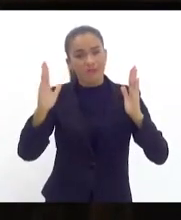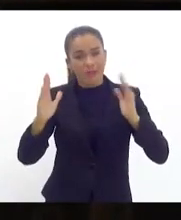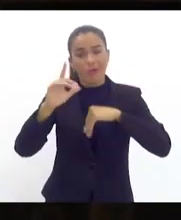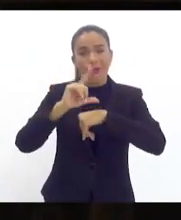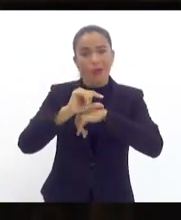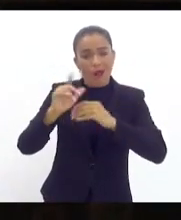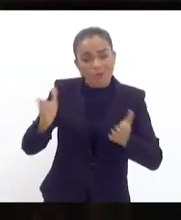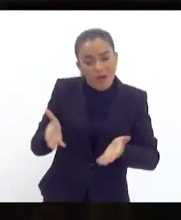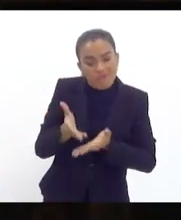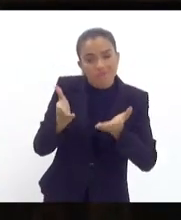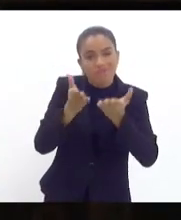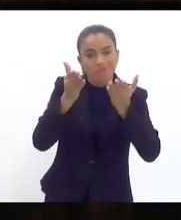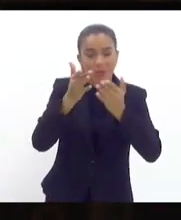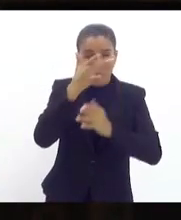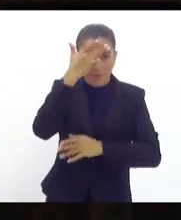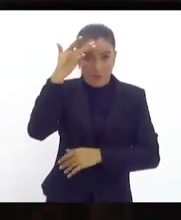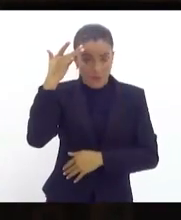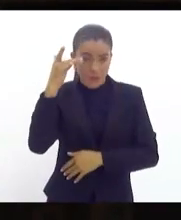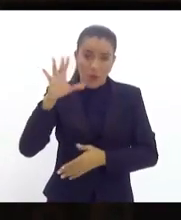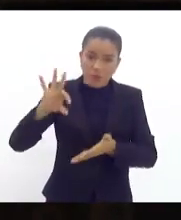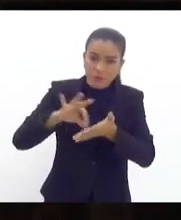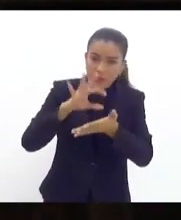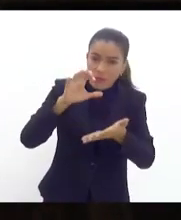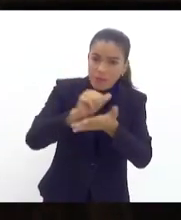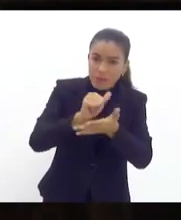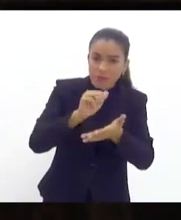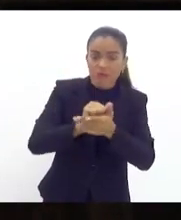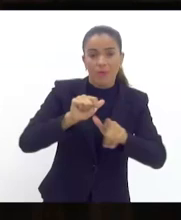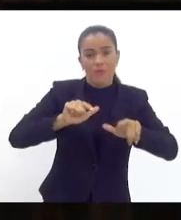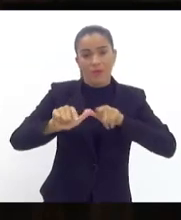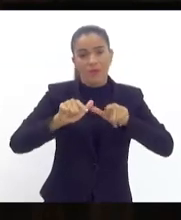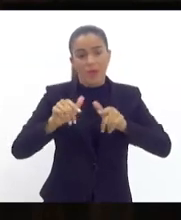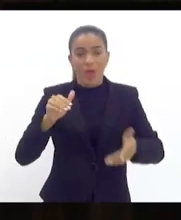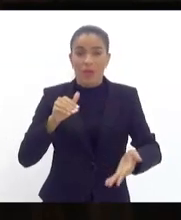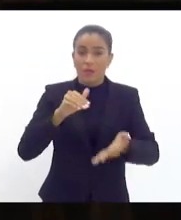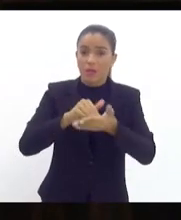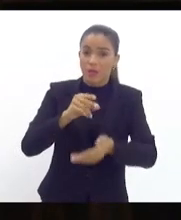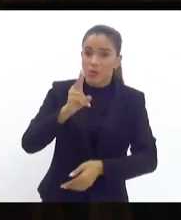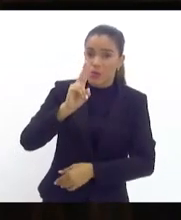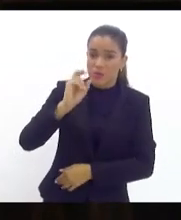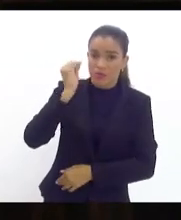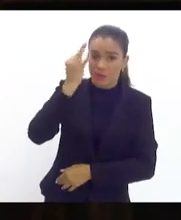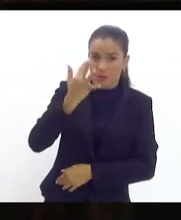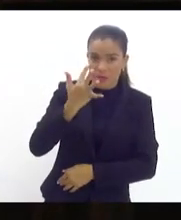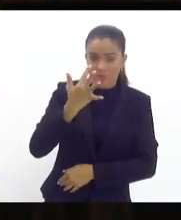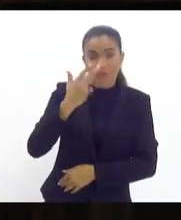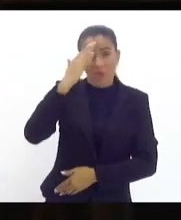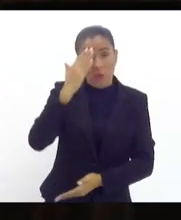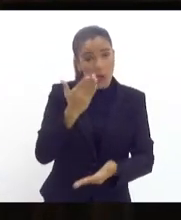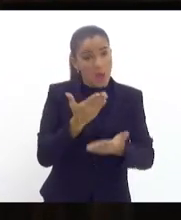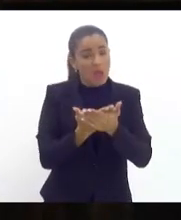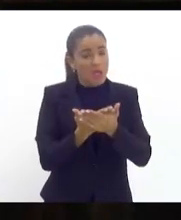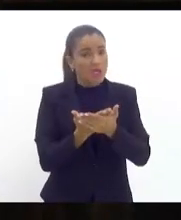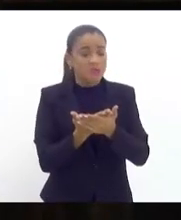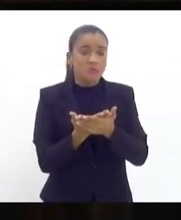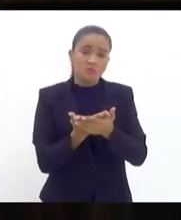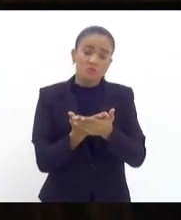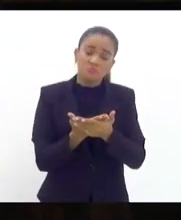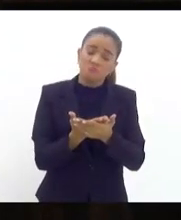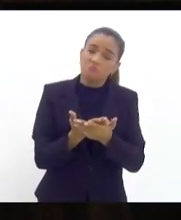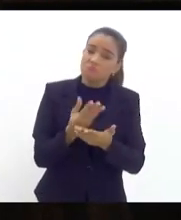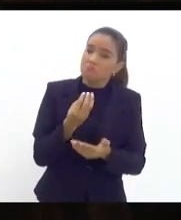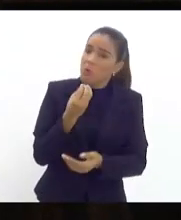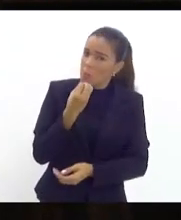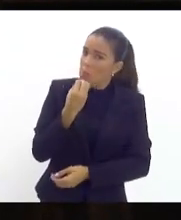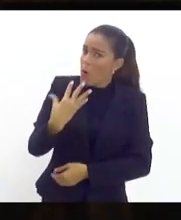estímulos para o pessoal se inscrever para trabalhar até duas horas da manhã que eu acredito que seria Com certeza